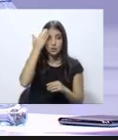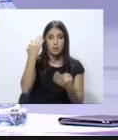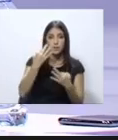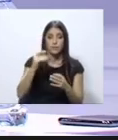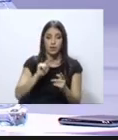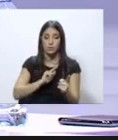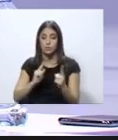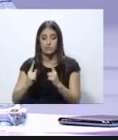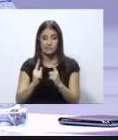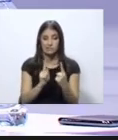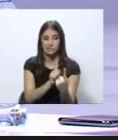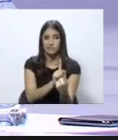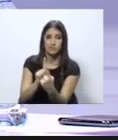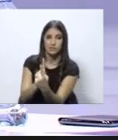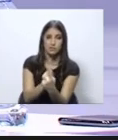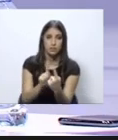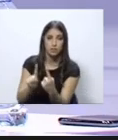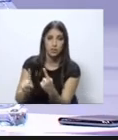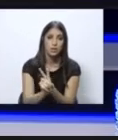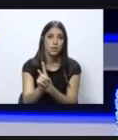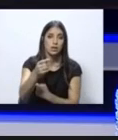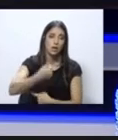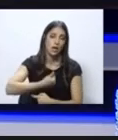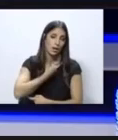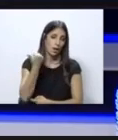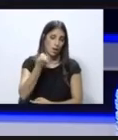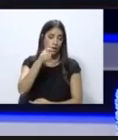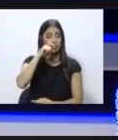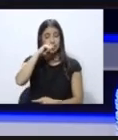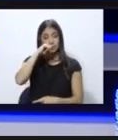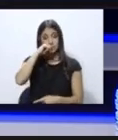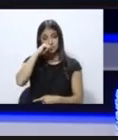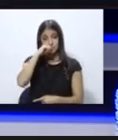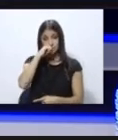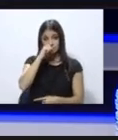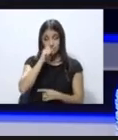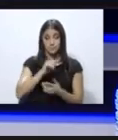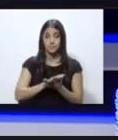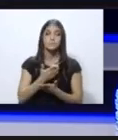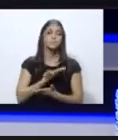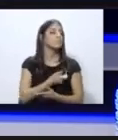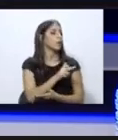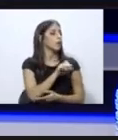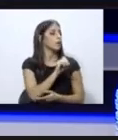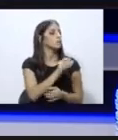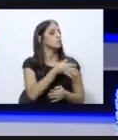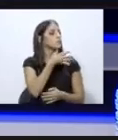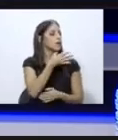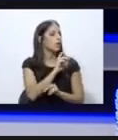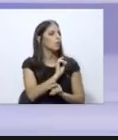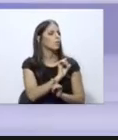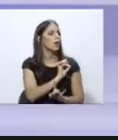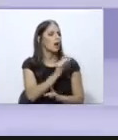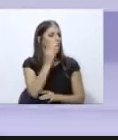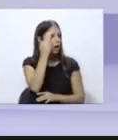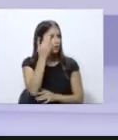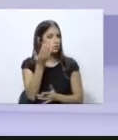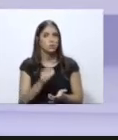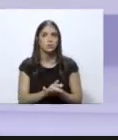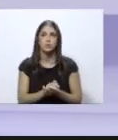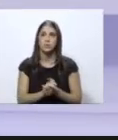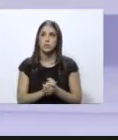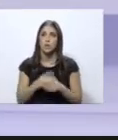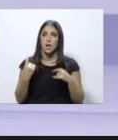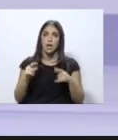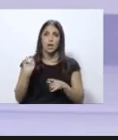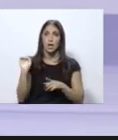aos avançados adversários. Diogo, Marco Gruites no Futebol Clube do Porto, comentário que merece. Bem, rapidamente